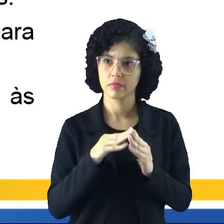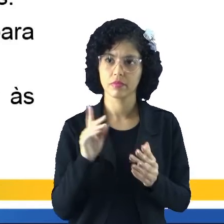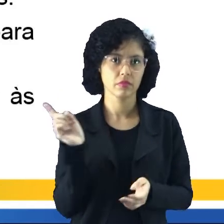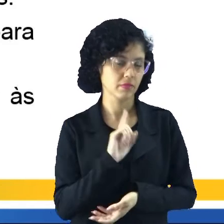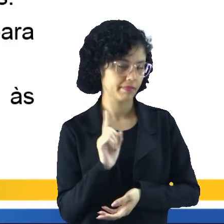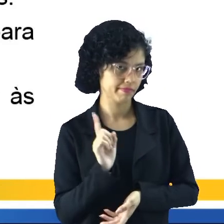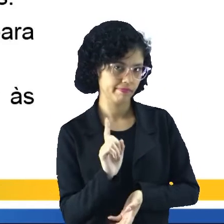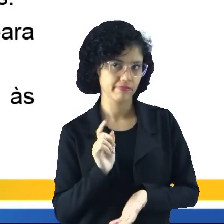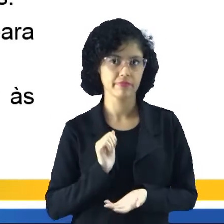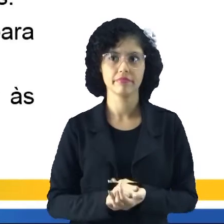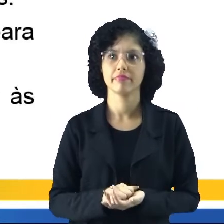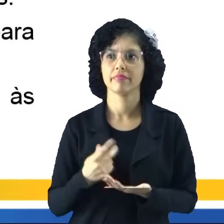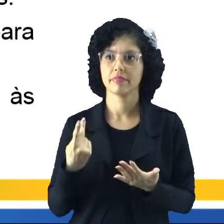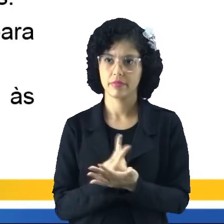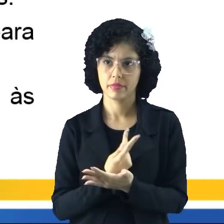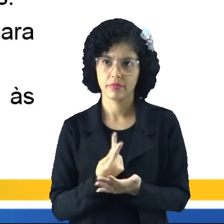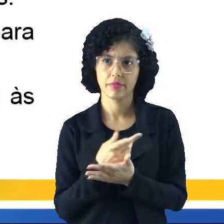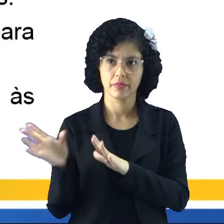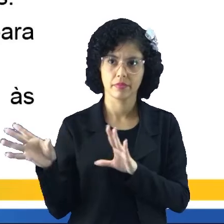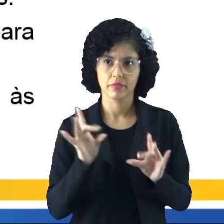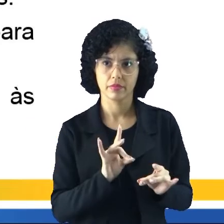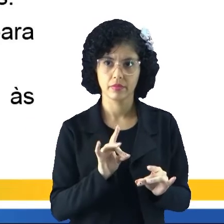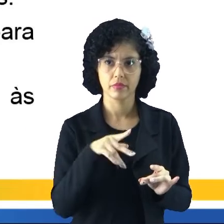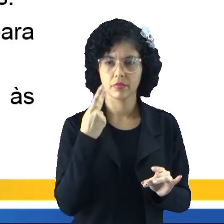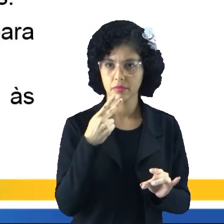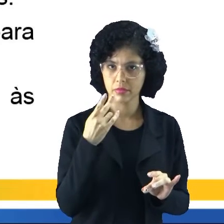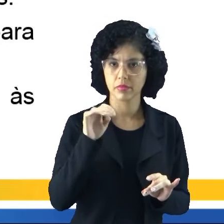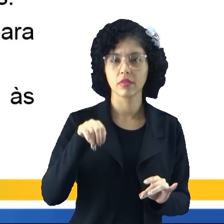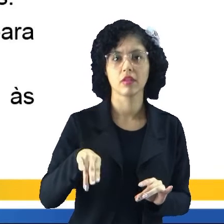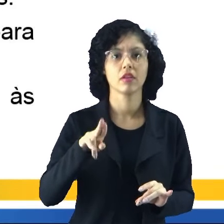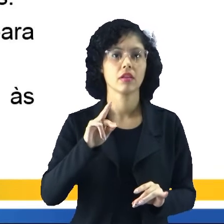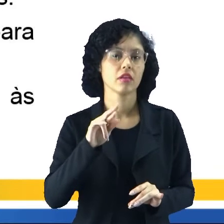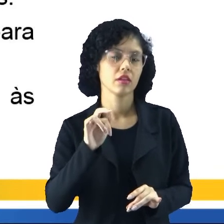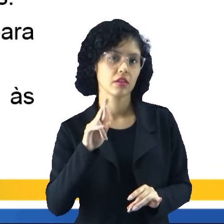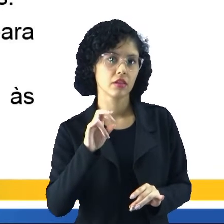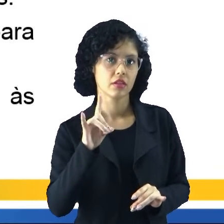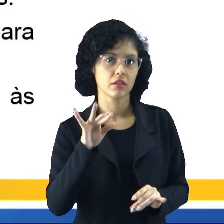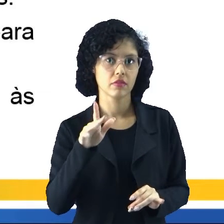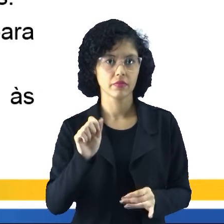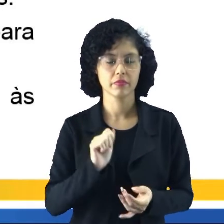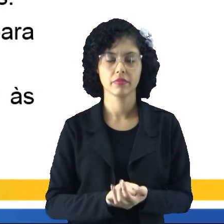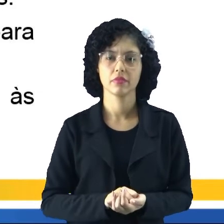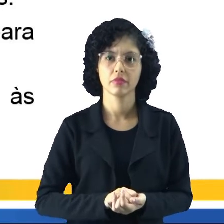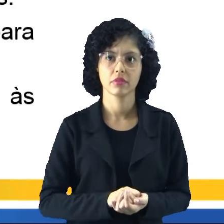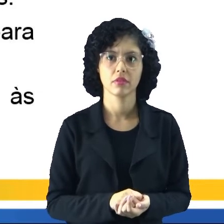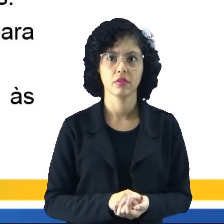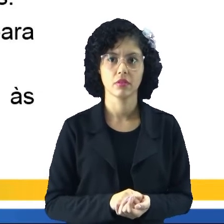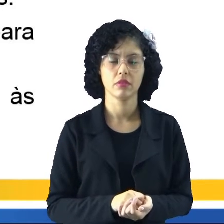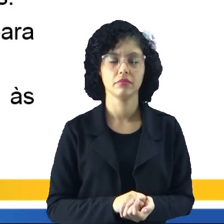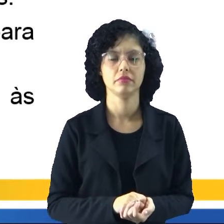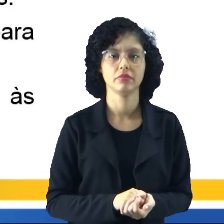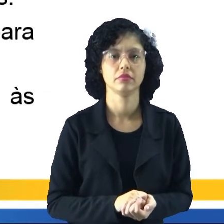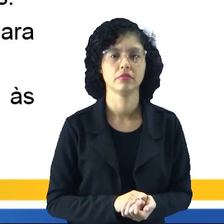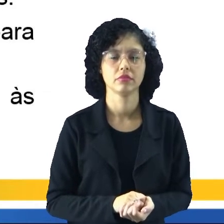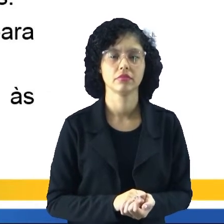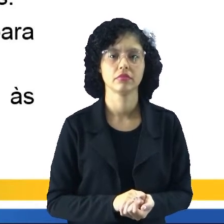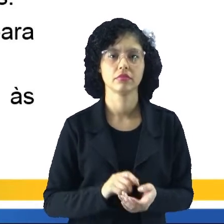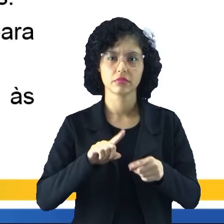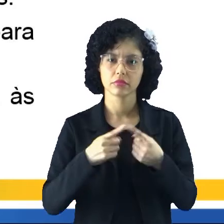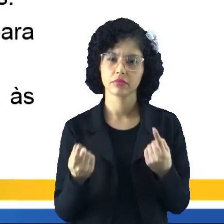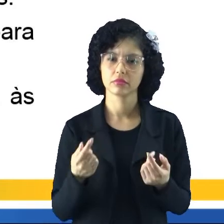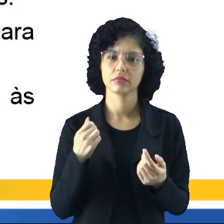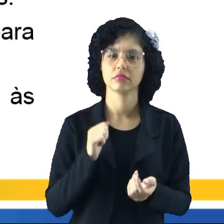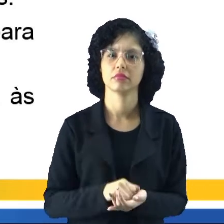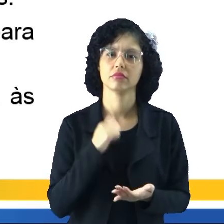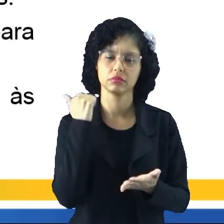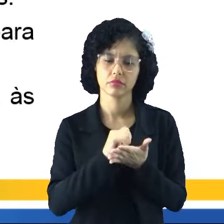né? Quem traz essa questão das empregadas domésticas e as mulheres que desempenham essas funções é Mafalda, né? Mas justamente contratada